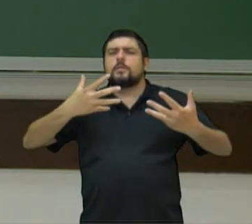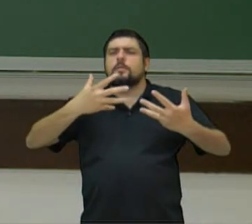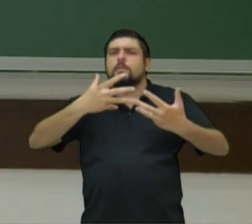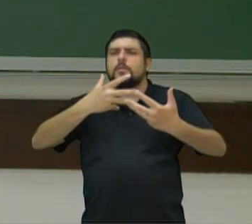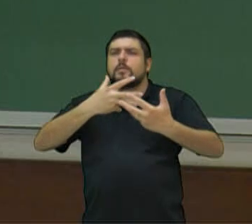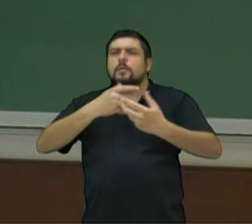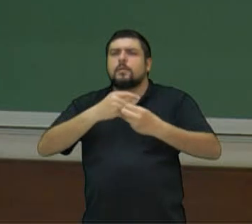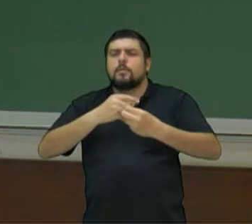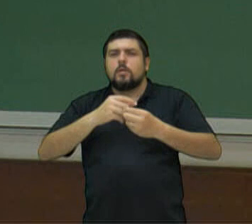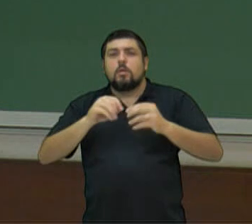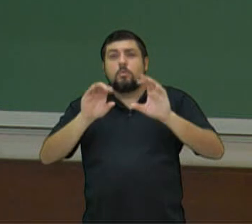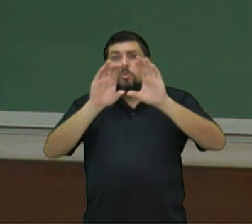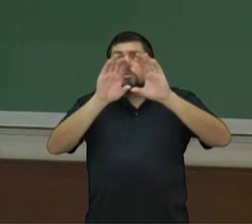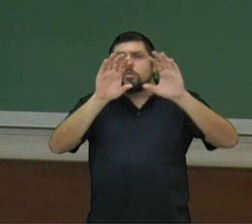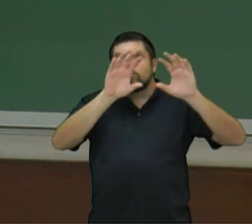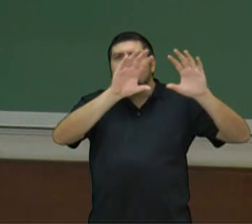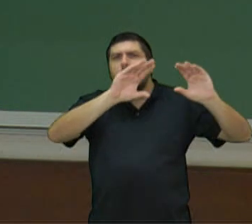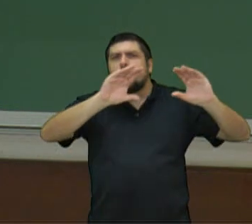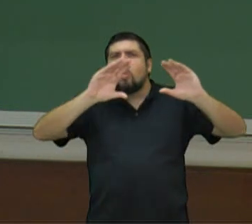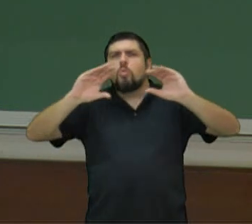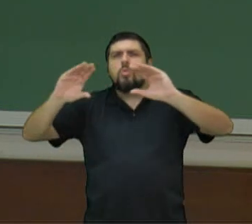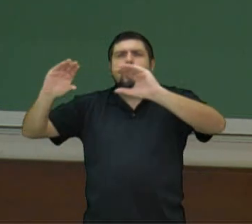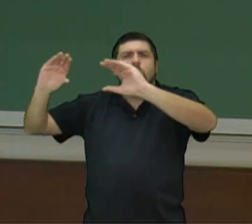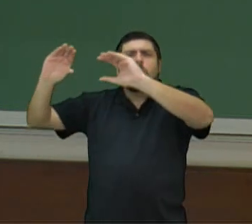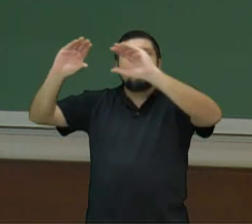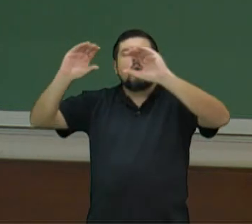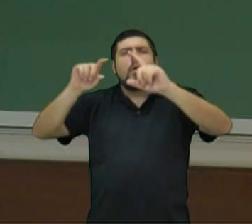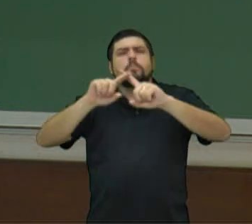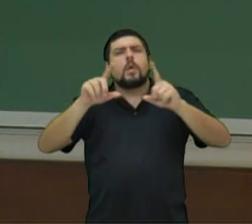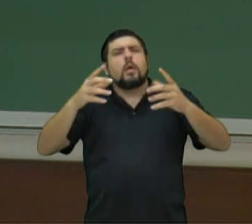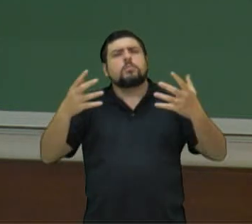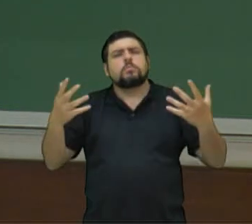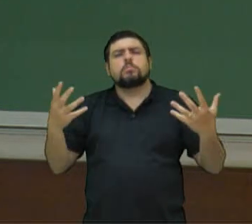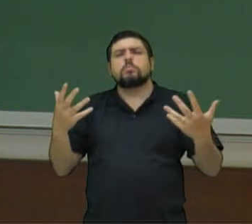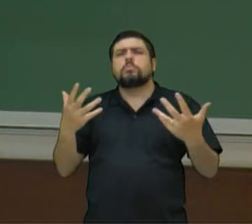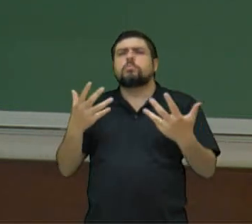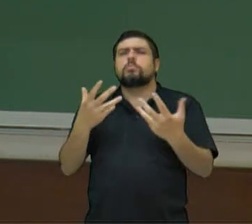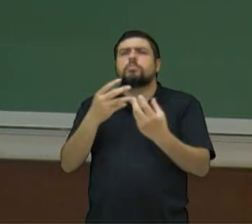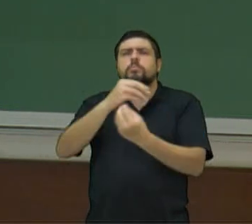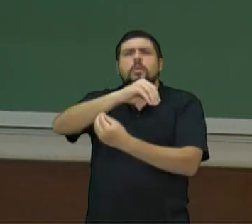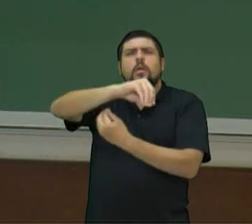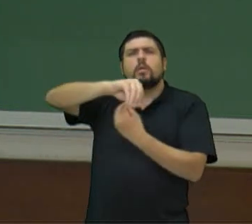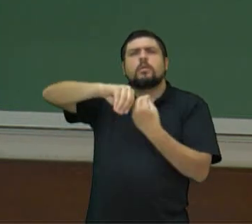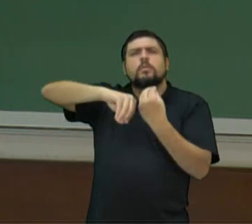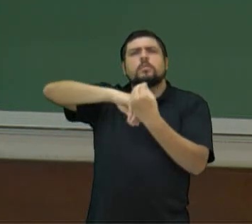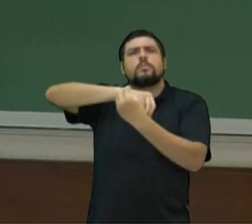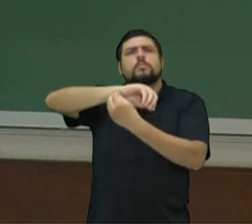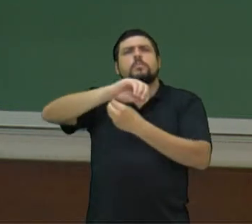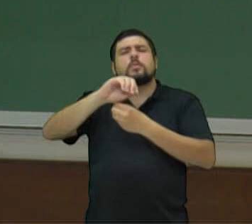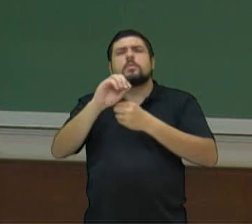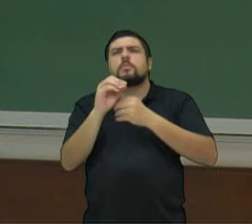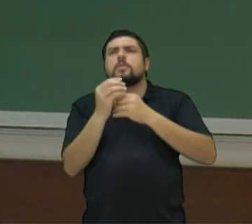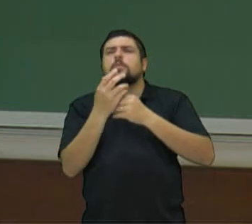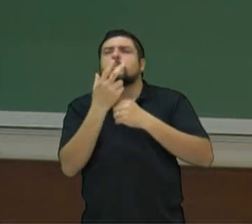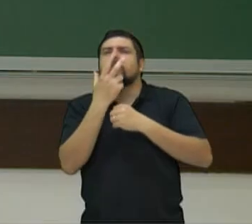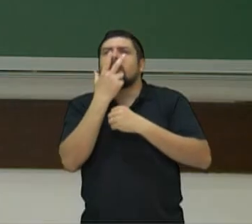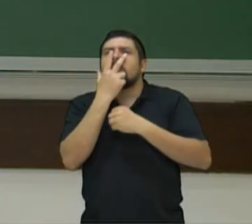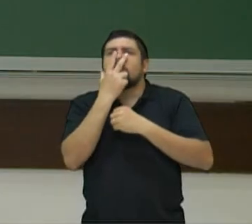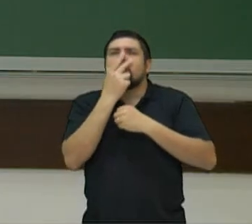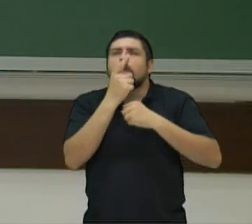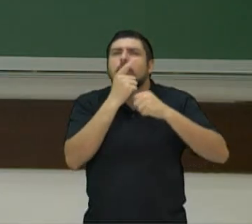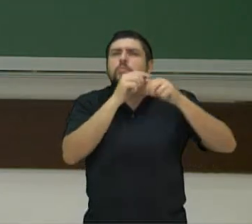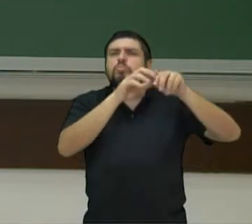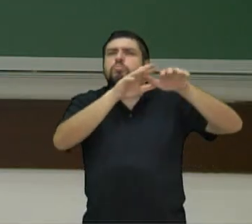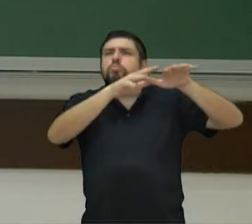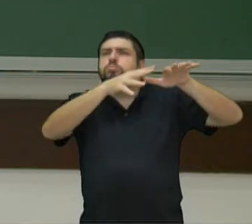algumas nuvens no céu, elas são fantásticas, com uma mistura de cores como um oceano de